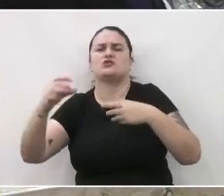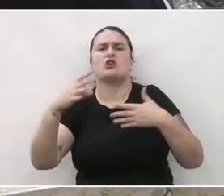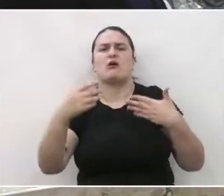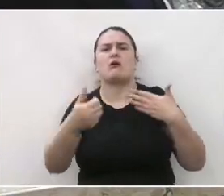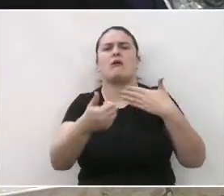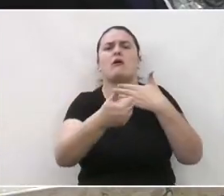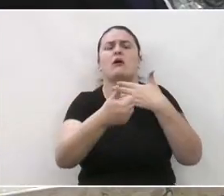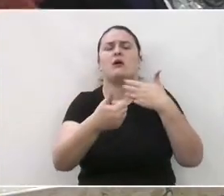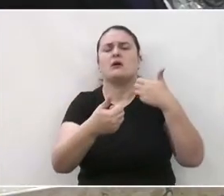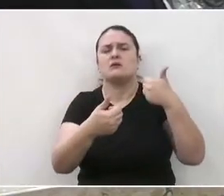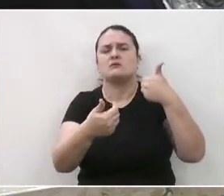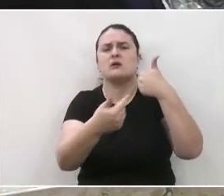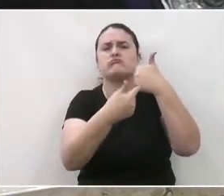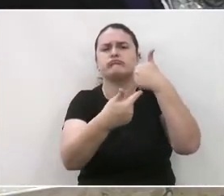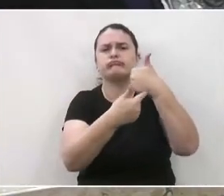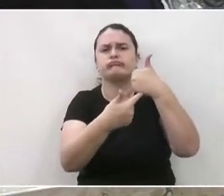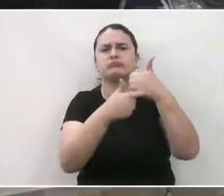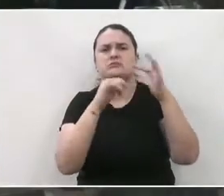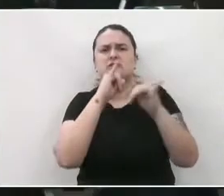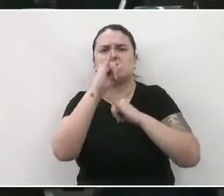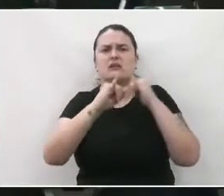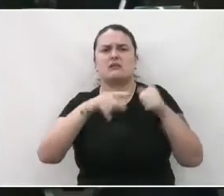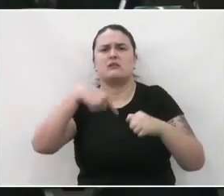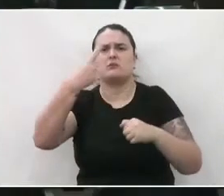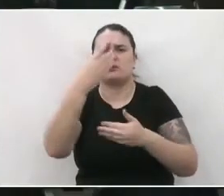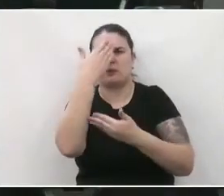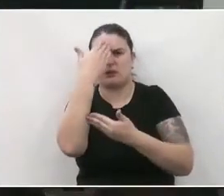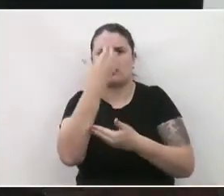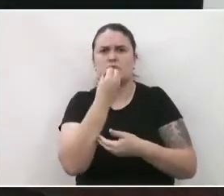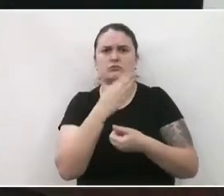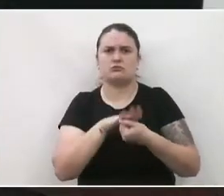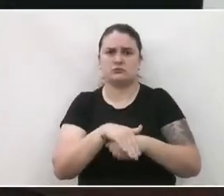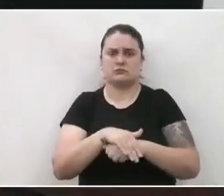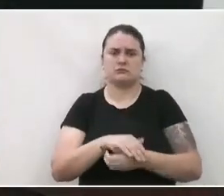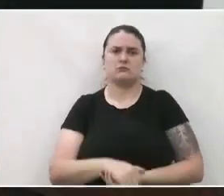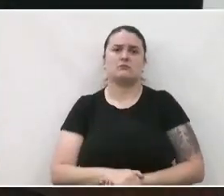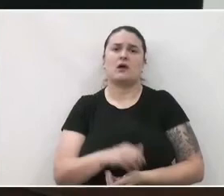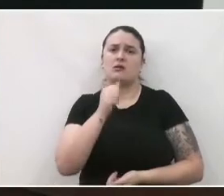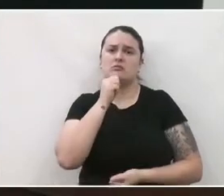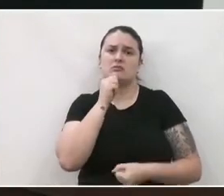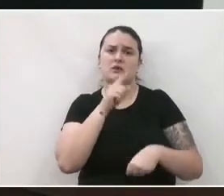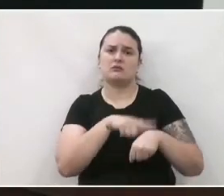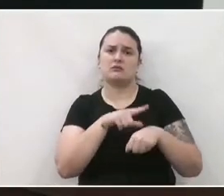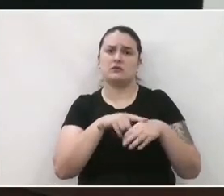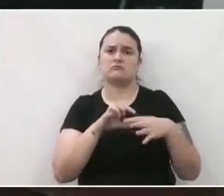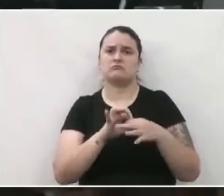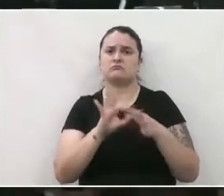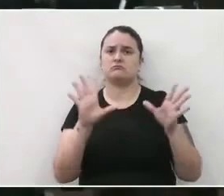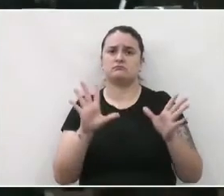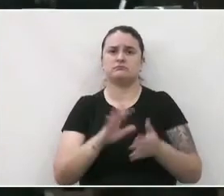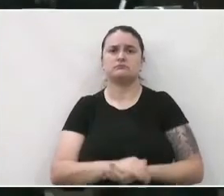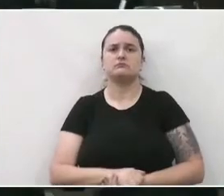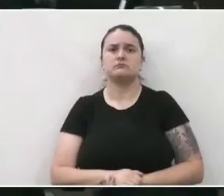internet depois. Obrigada e boa noite. A palavra continua em aberta.